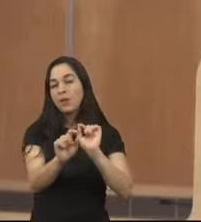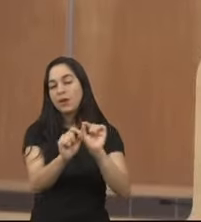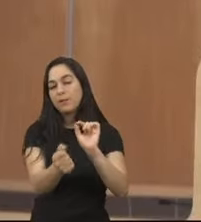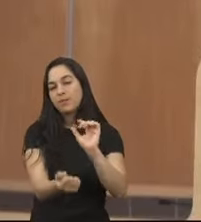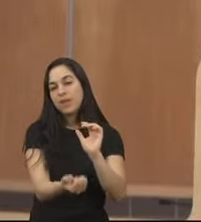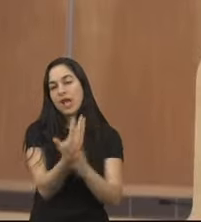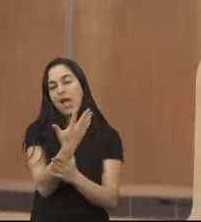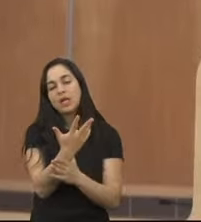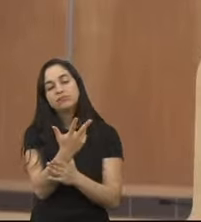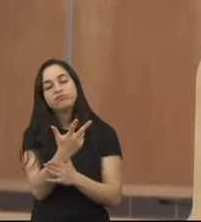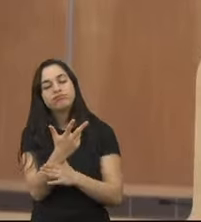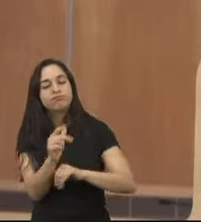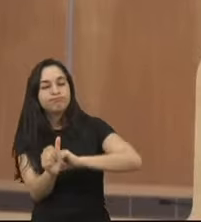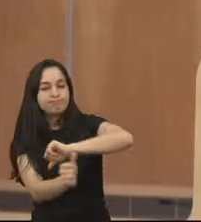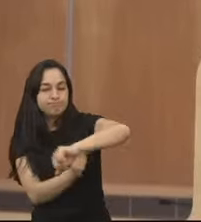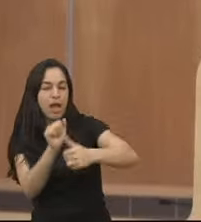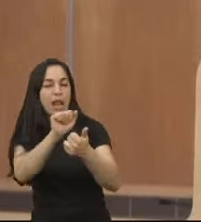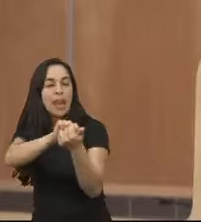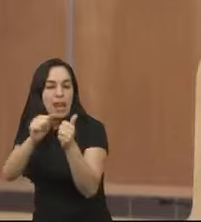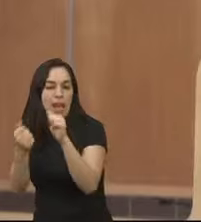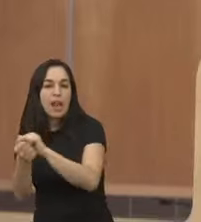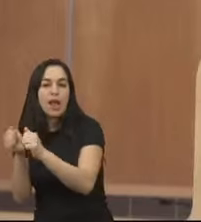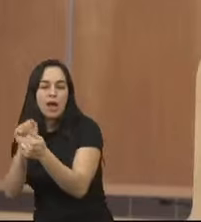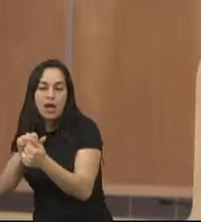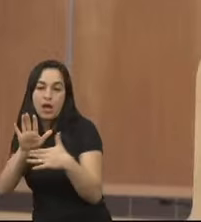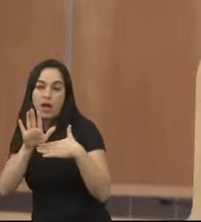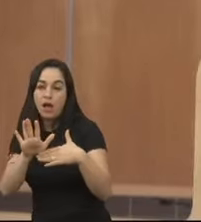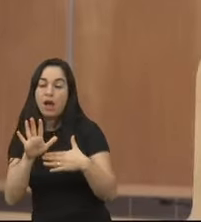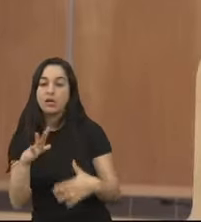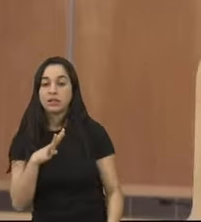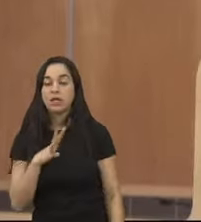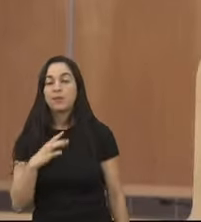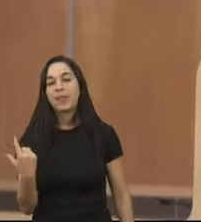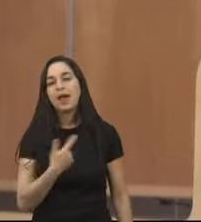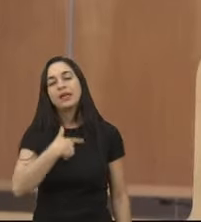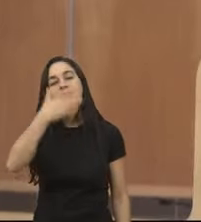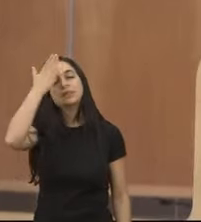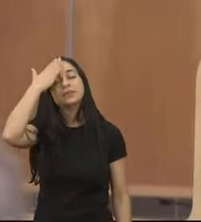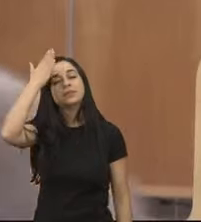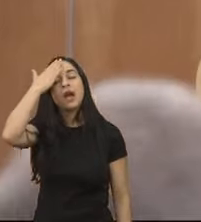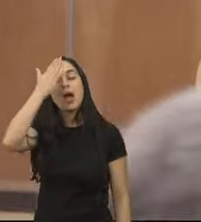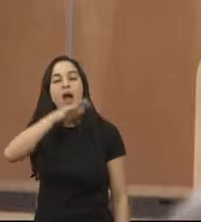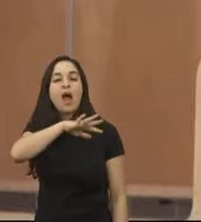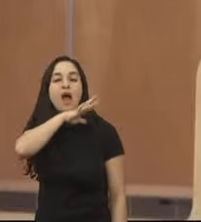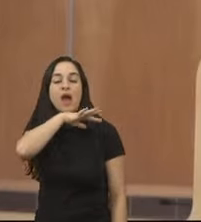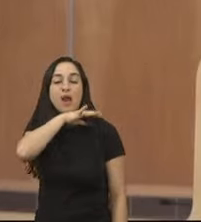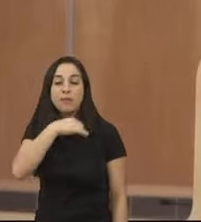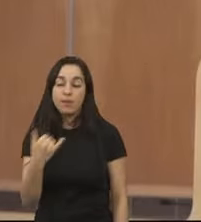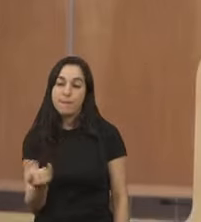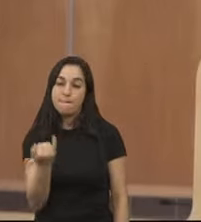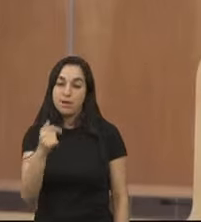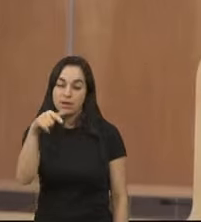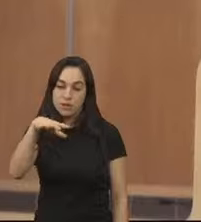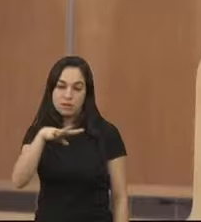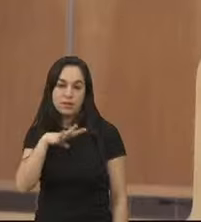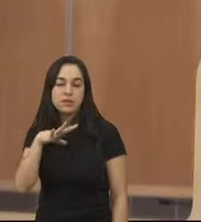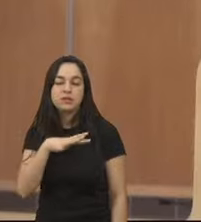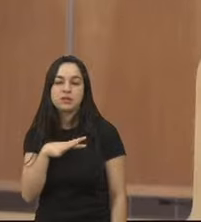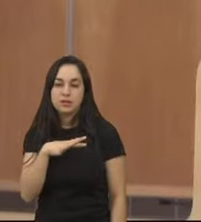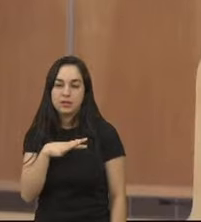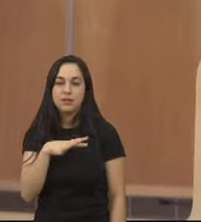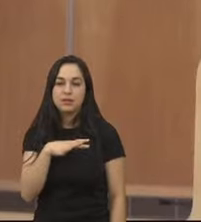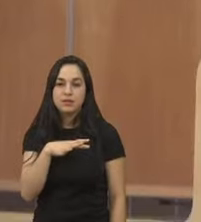algumas regulamentações para a cidade. Nós sabemos que a causa animal é uma causa que é fundamental para a cidade, é uma causa